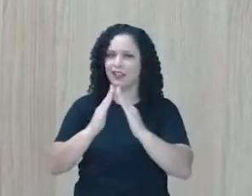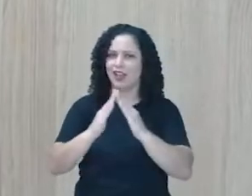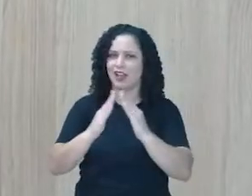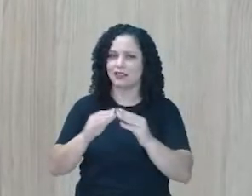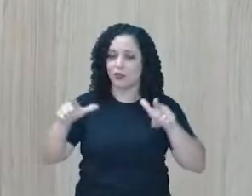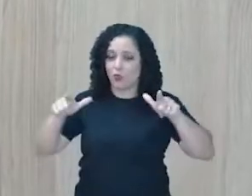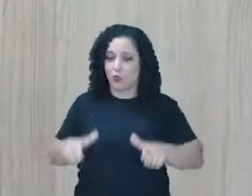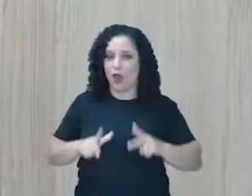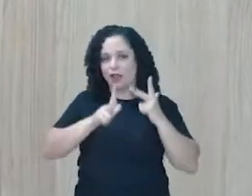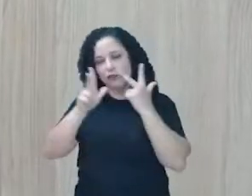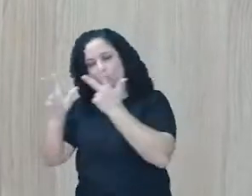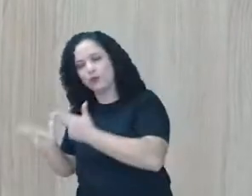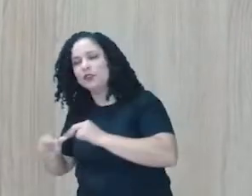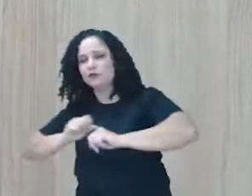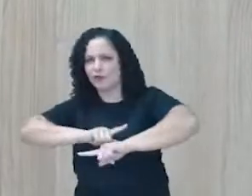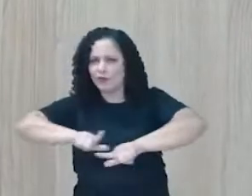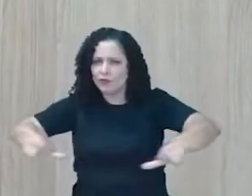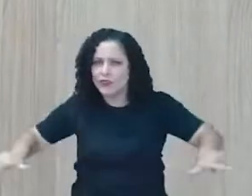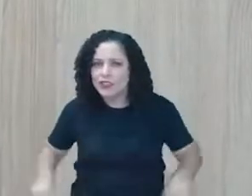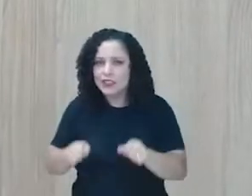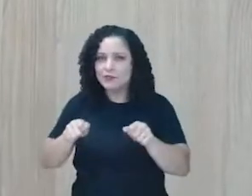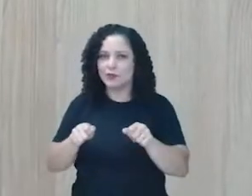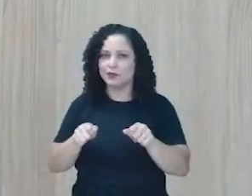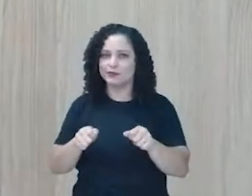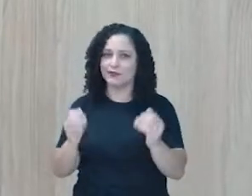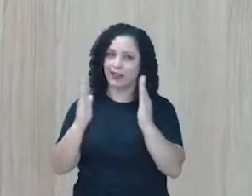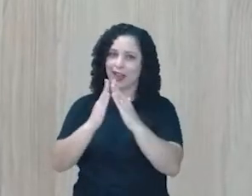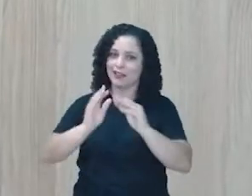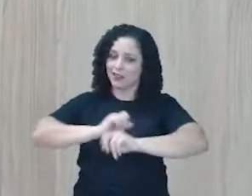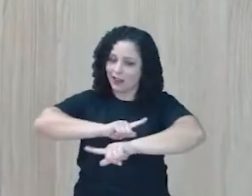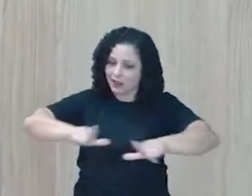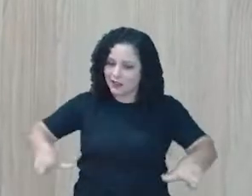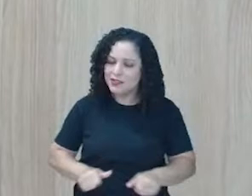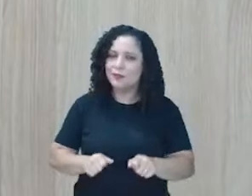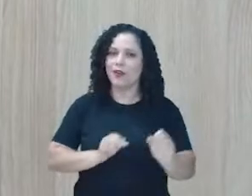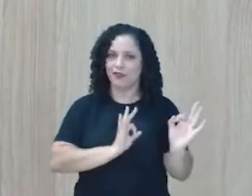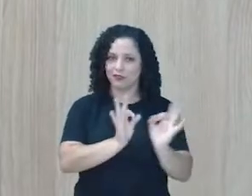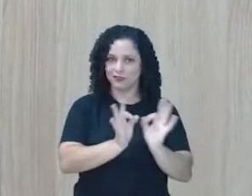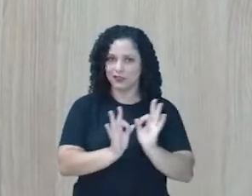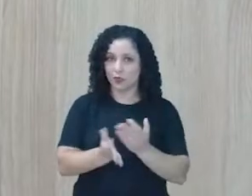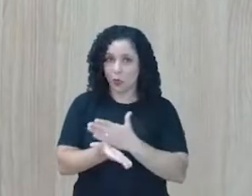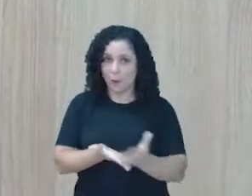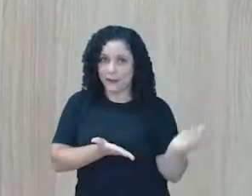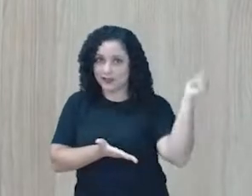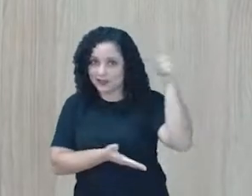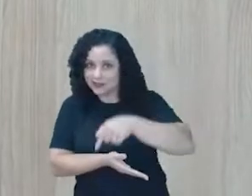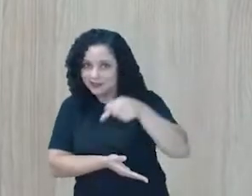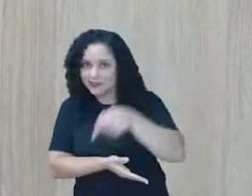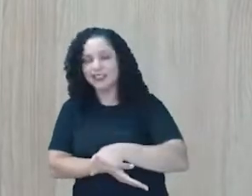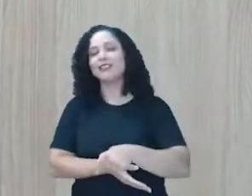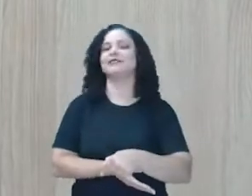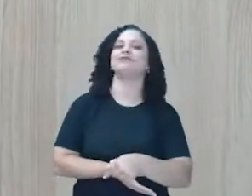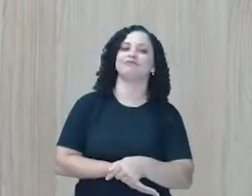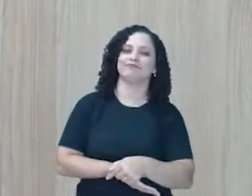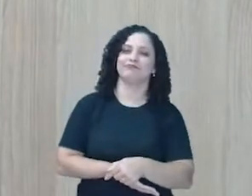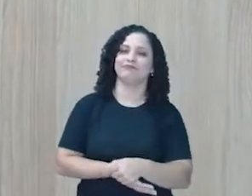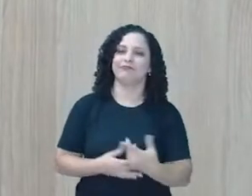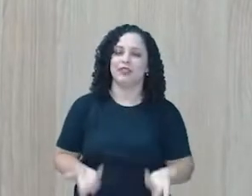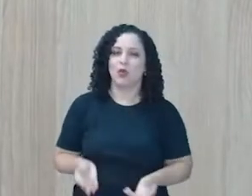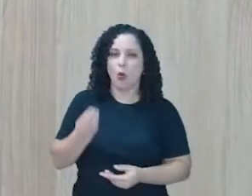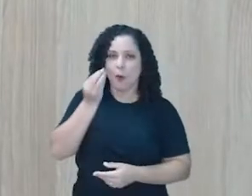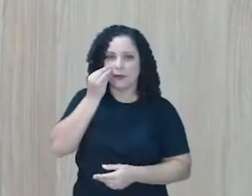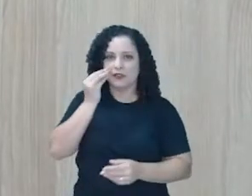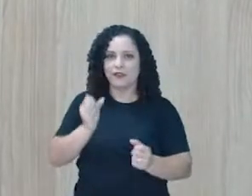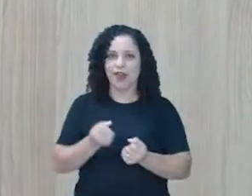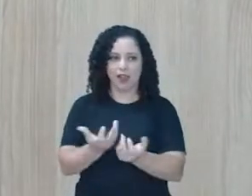casa, né? Essa educação, ela começa disso aí. Então vamos se observar e observar o nosso